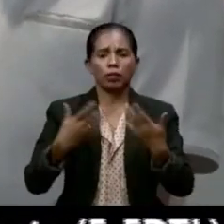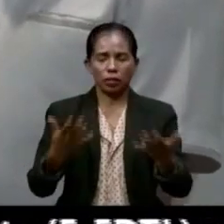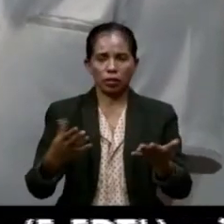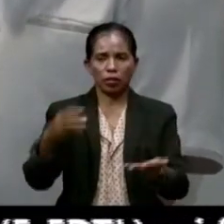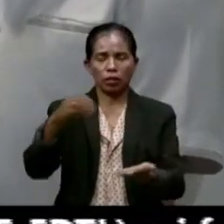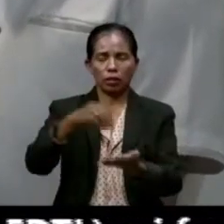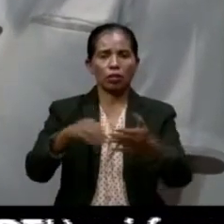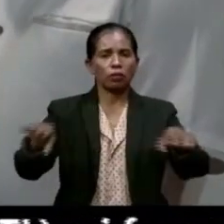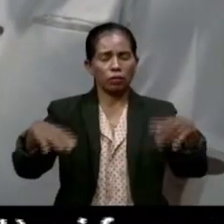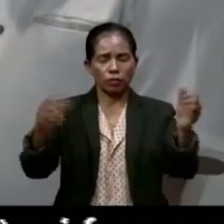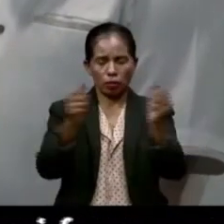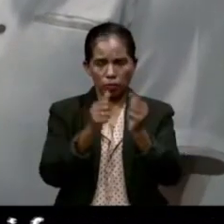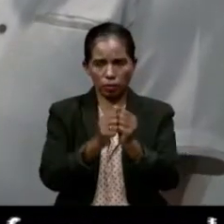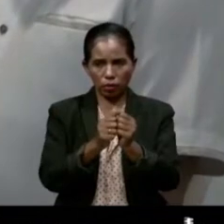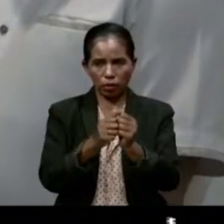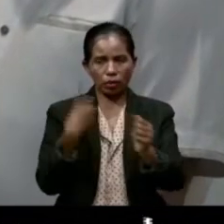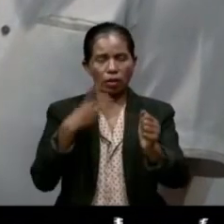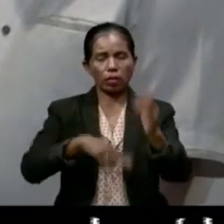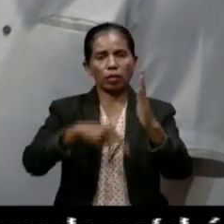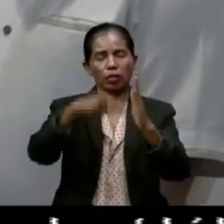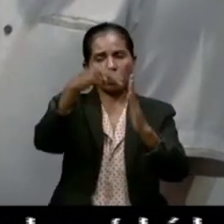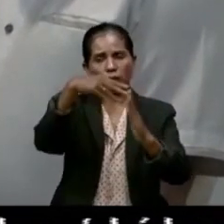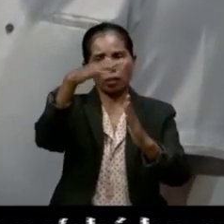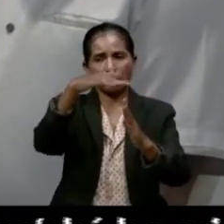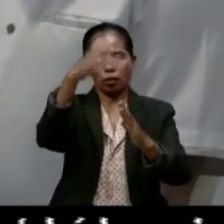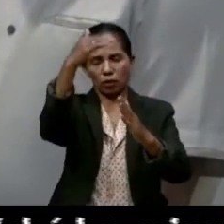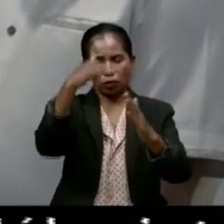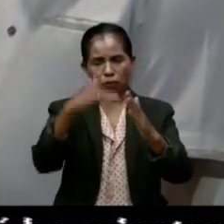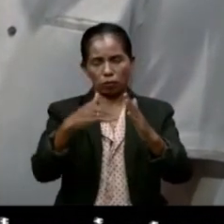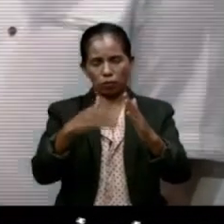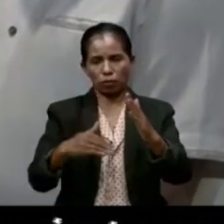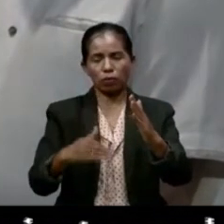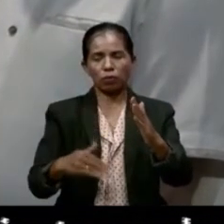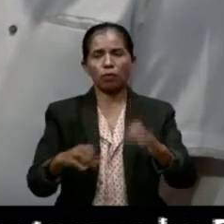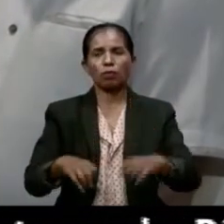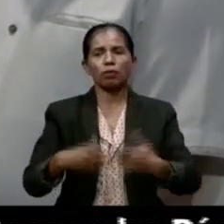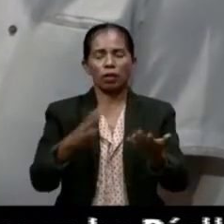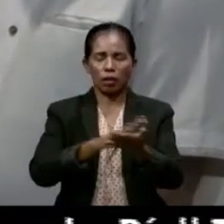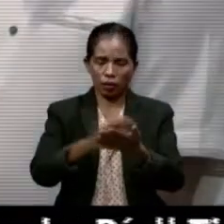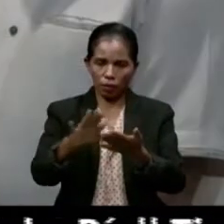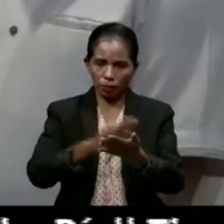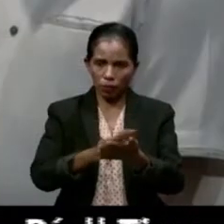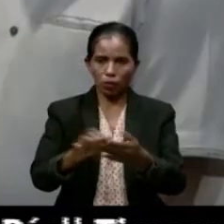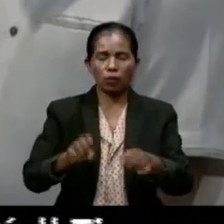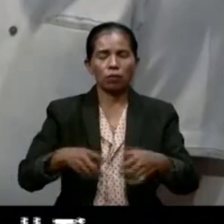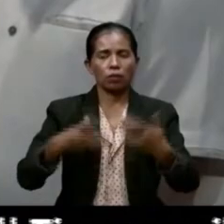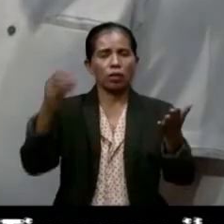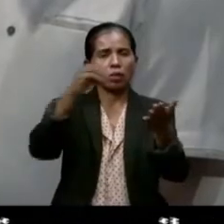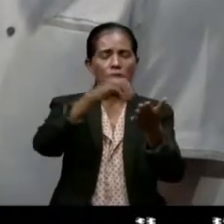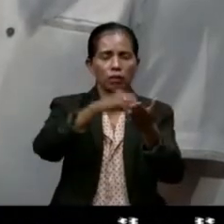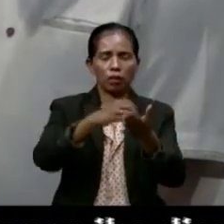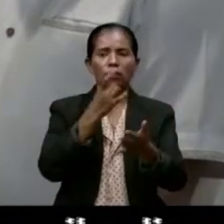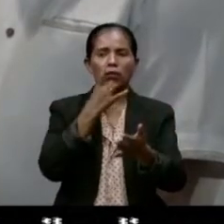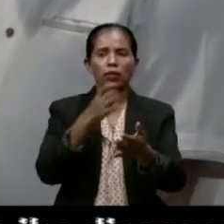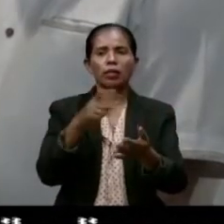cria coordenação. Durante la asnia de agora tu na mai ba o insa a limpeza o insa monta de ne monta